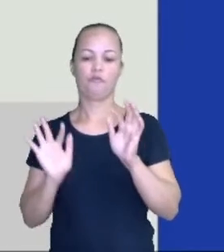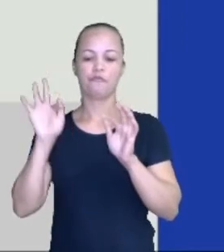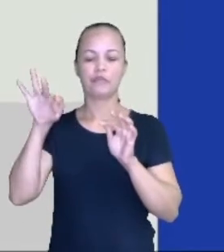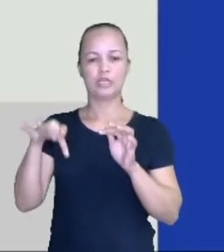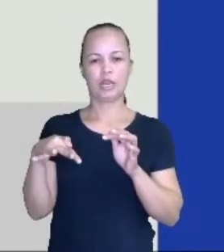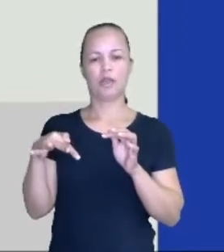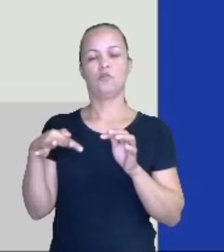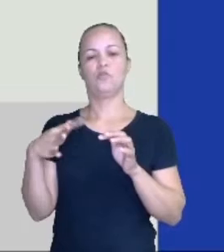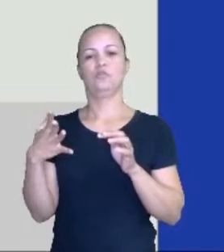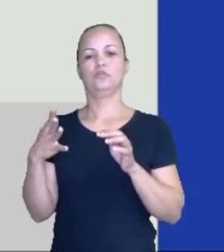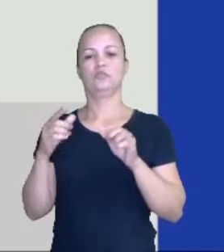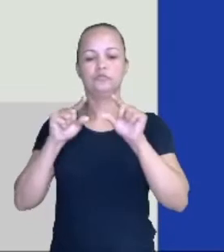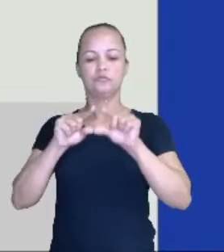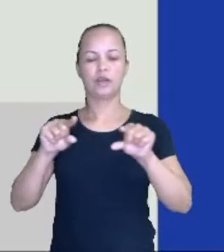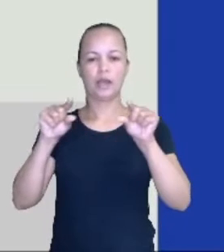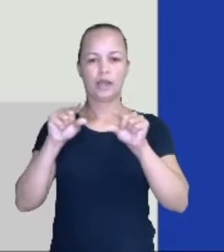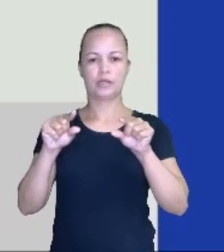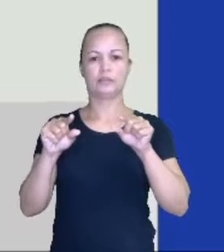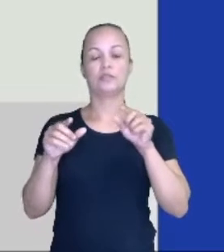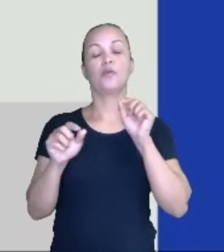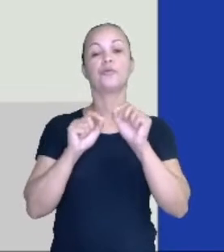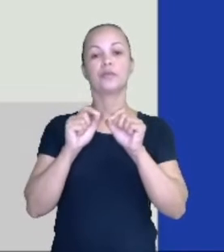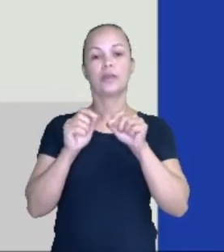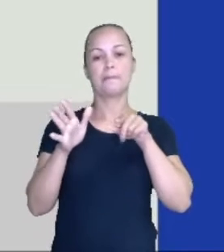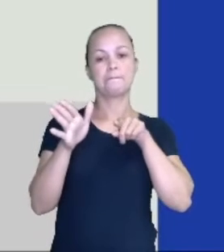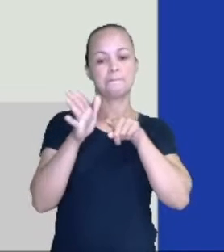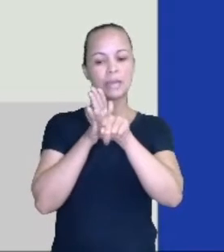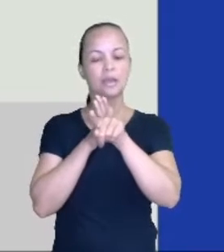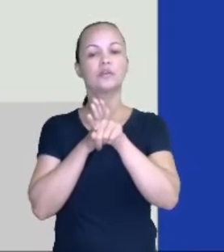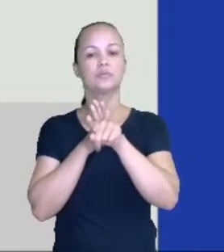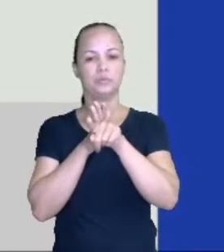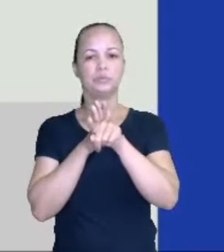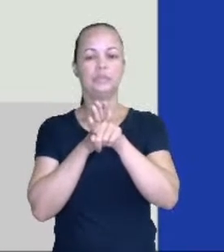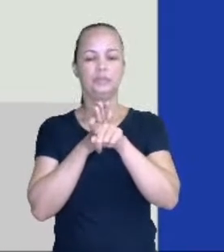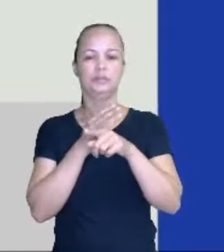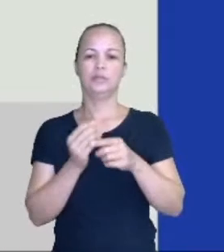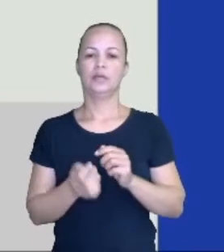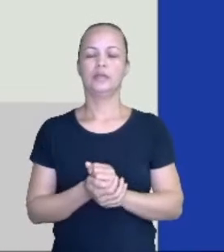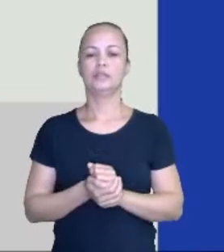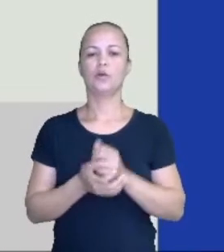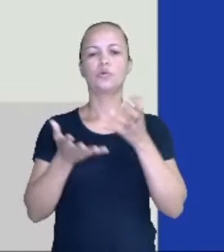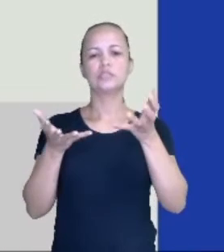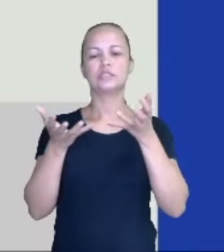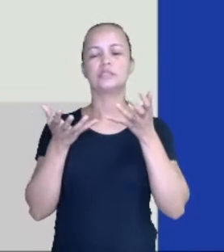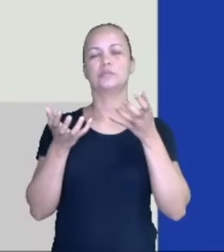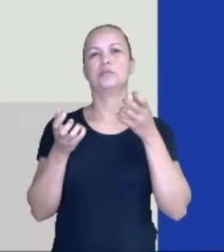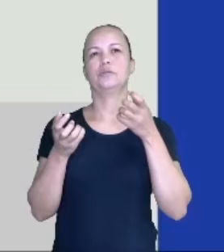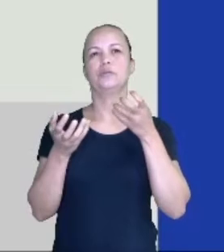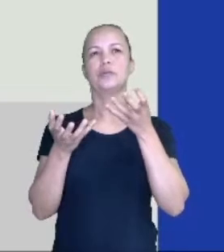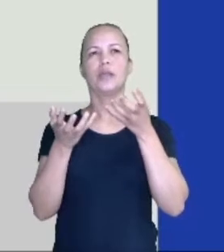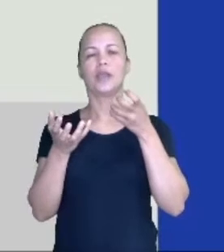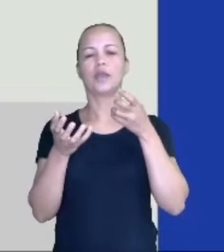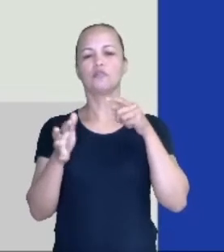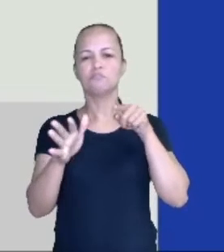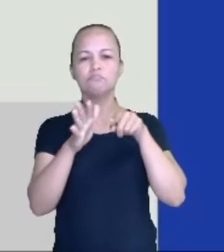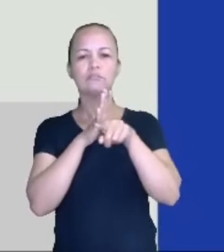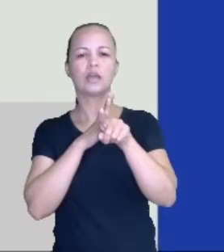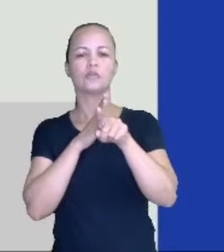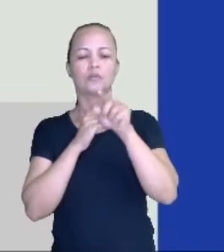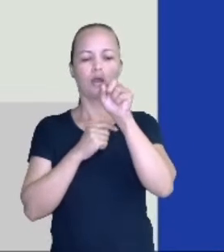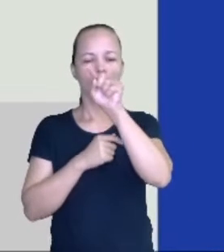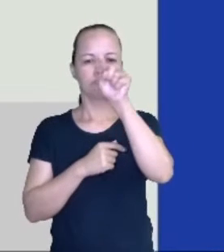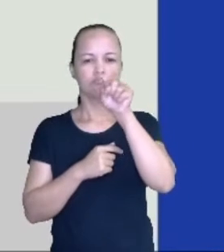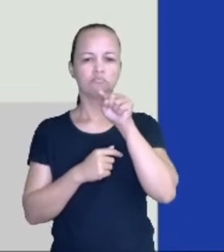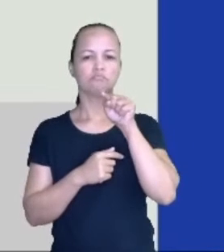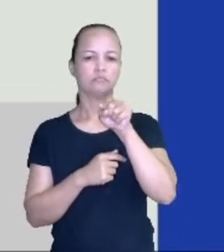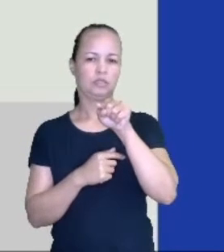de frases que indicam perguntas. Então, sempre que eu quero escrever ali uma pergunta, né, uma